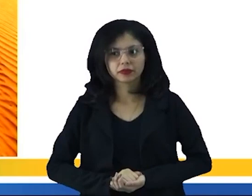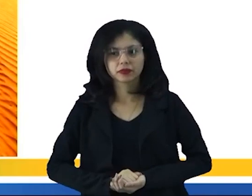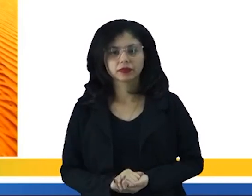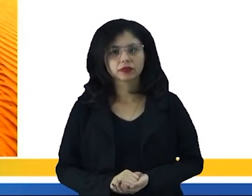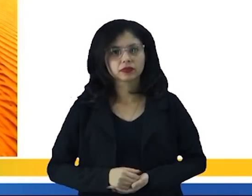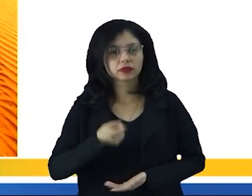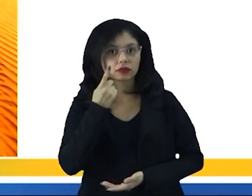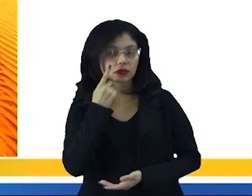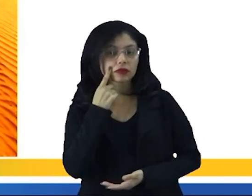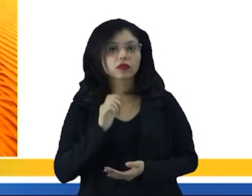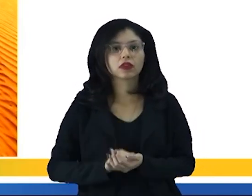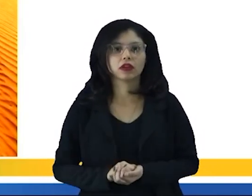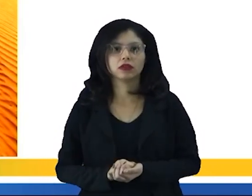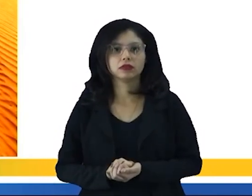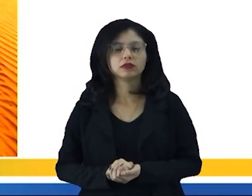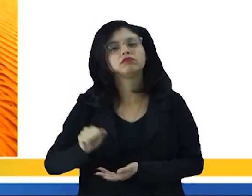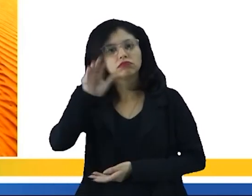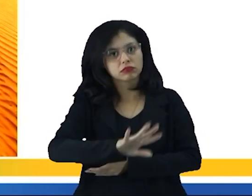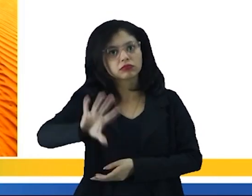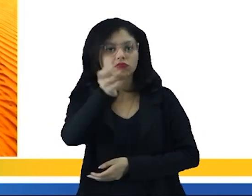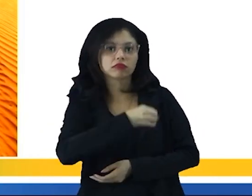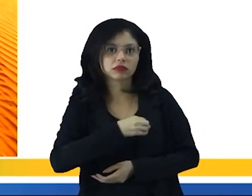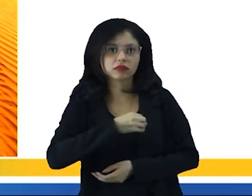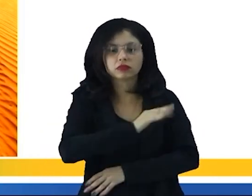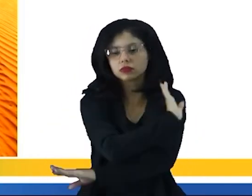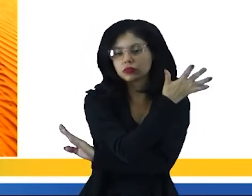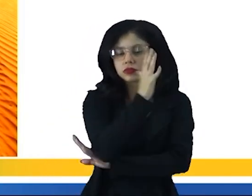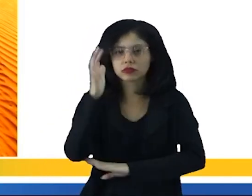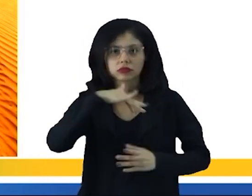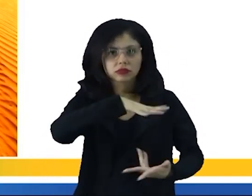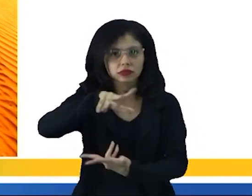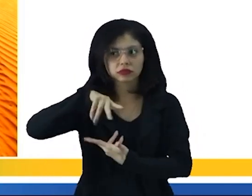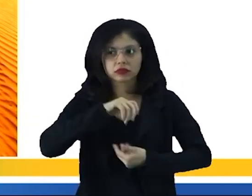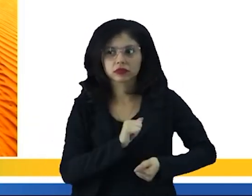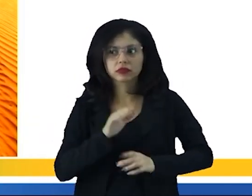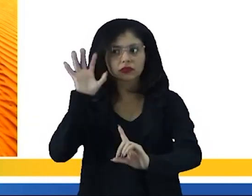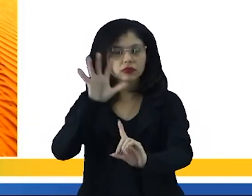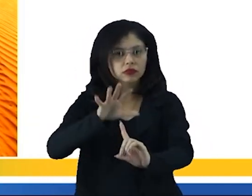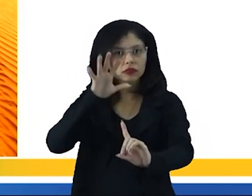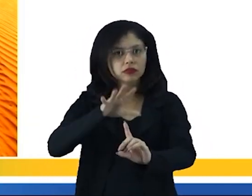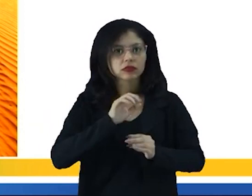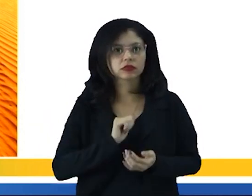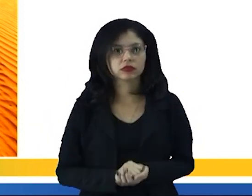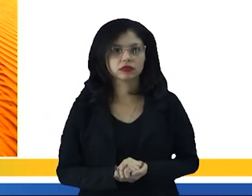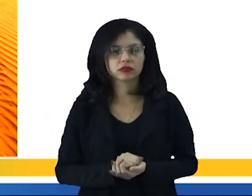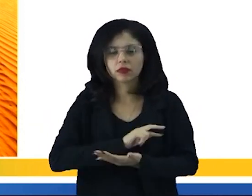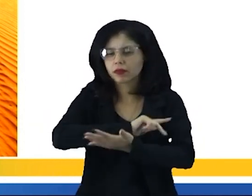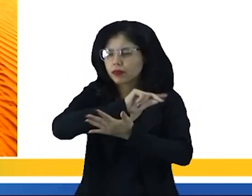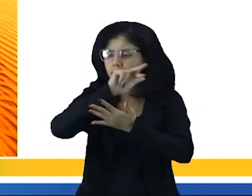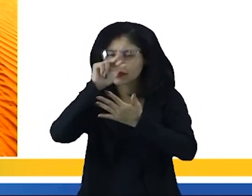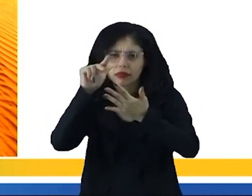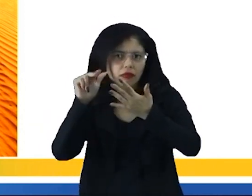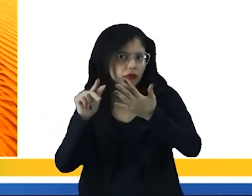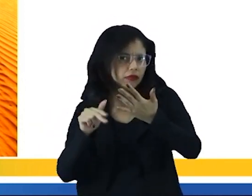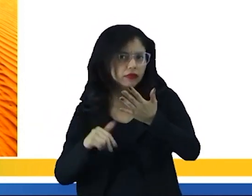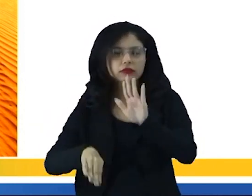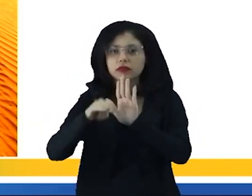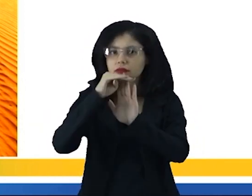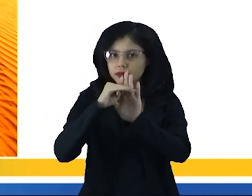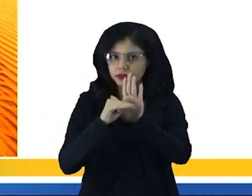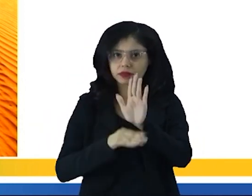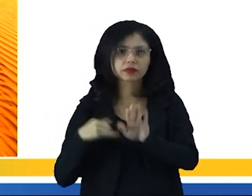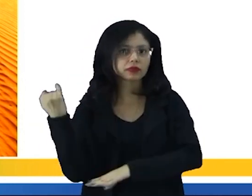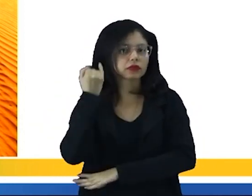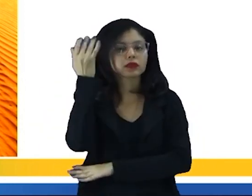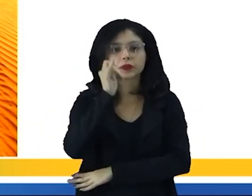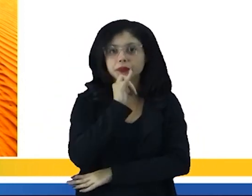Olha só, os domínios ambientais no Brasil e no mundo são influenciados por diversos fatores importantes,